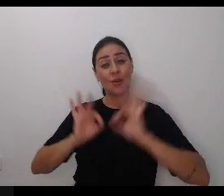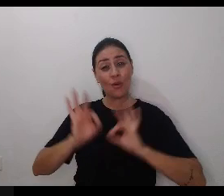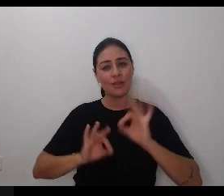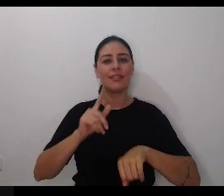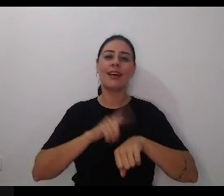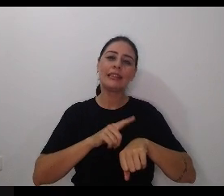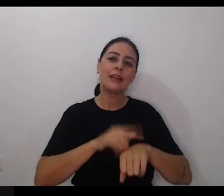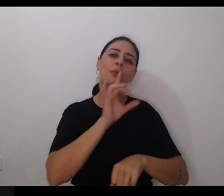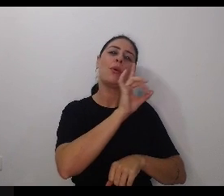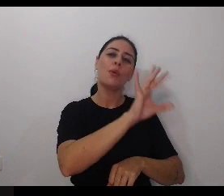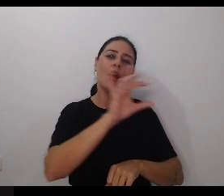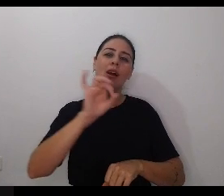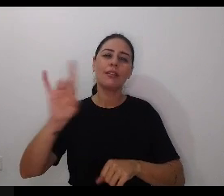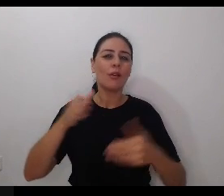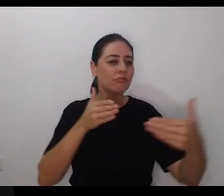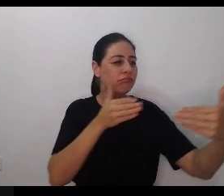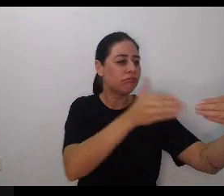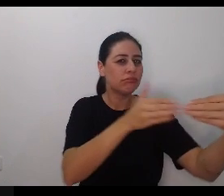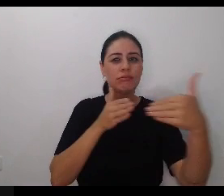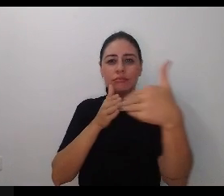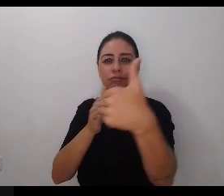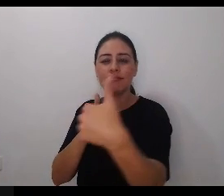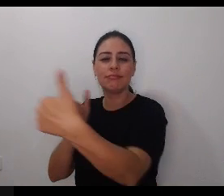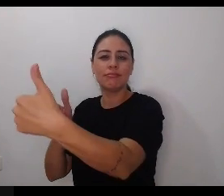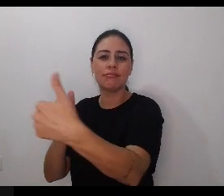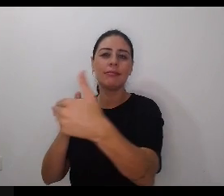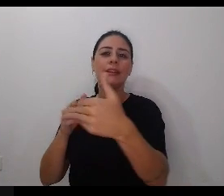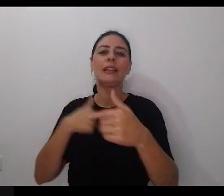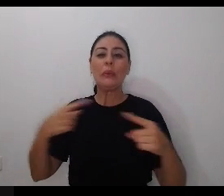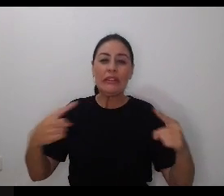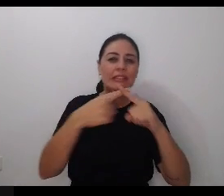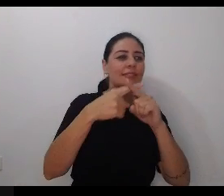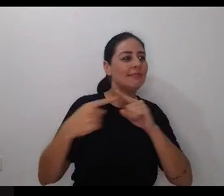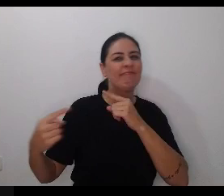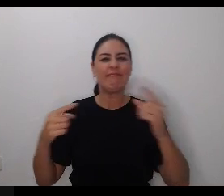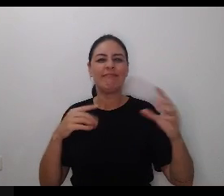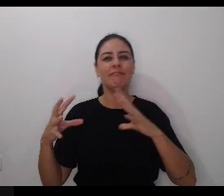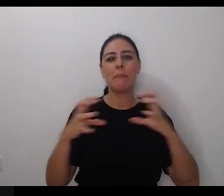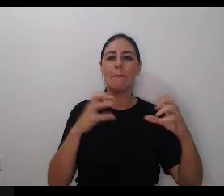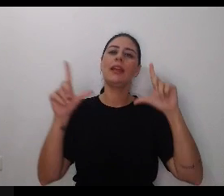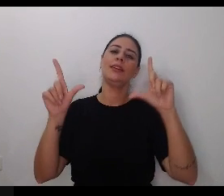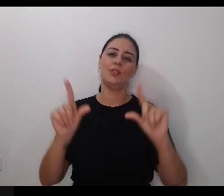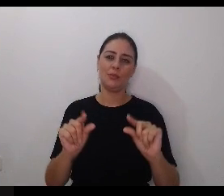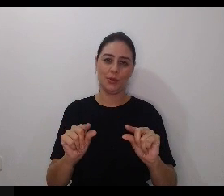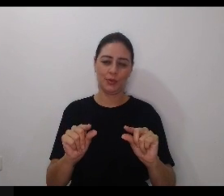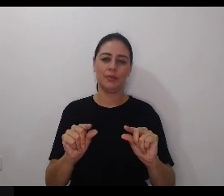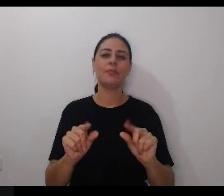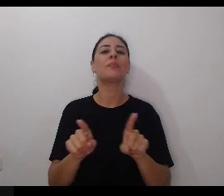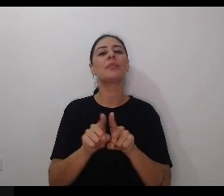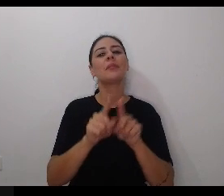E se a gente se organiza para oferecer esse tempo de exclusividade, às vezes essa